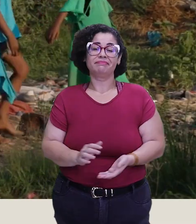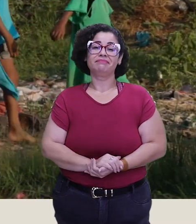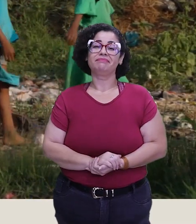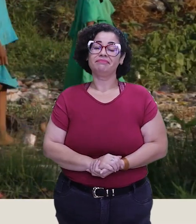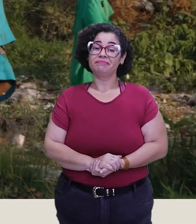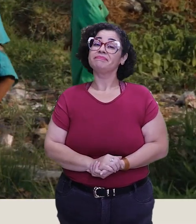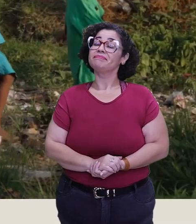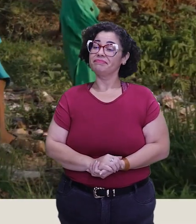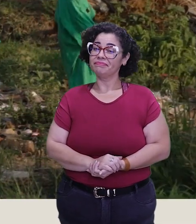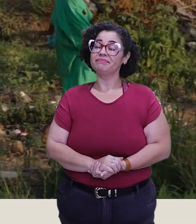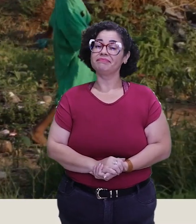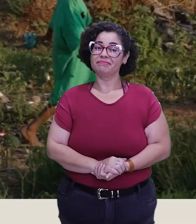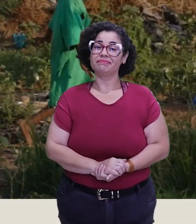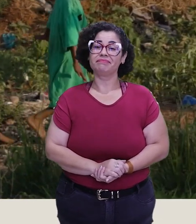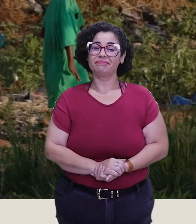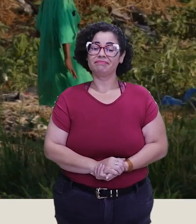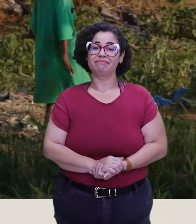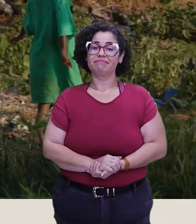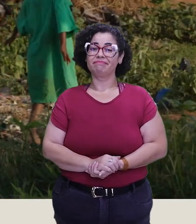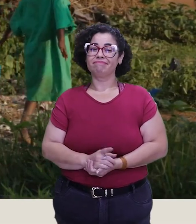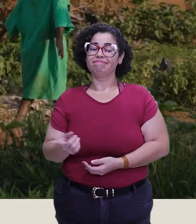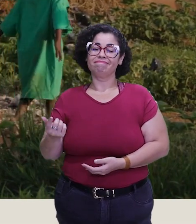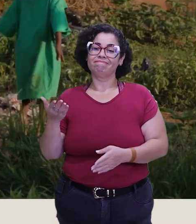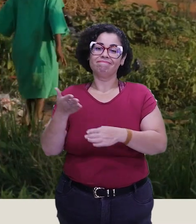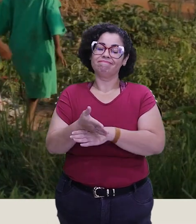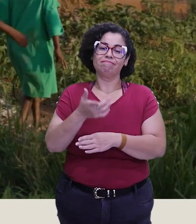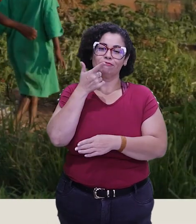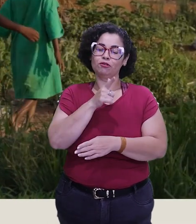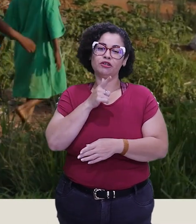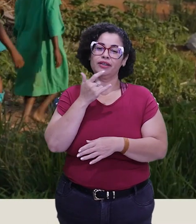e que ainda assim não lhes é acessível.